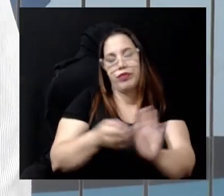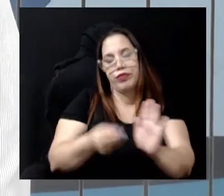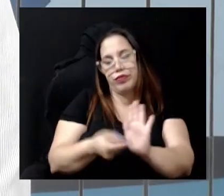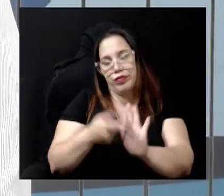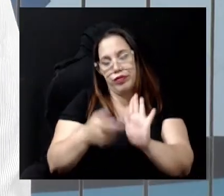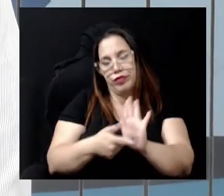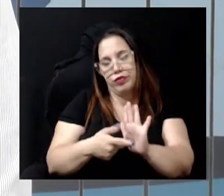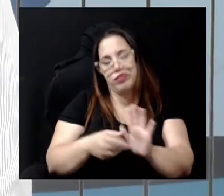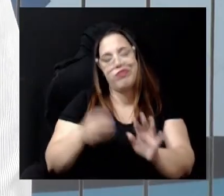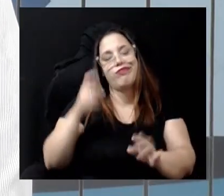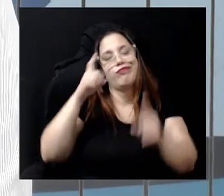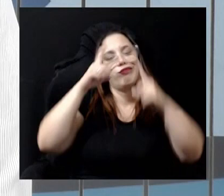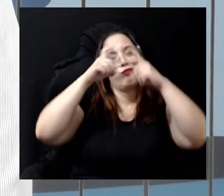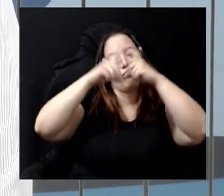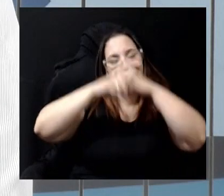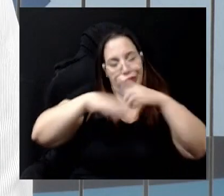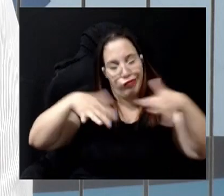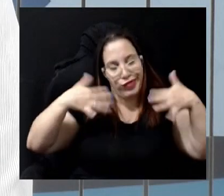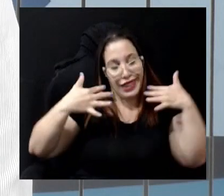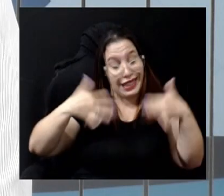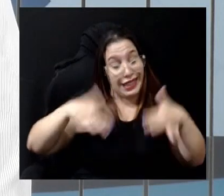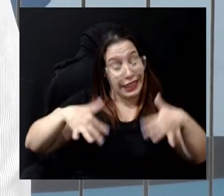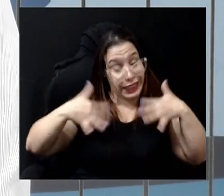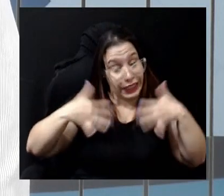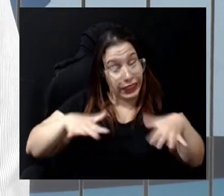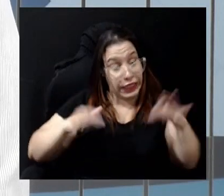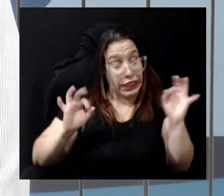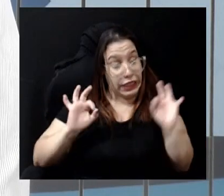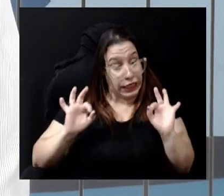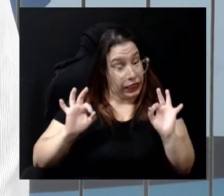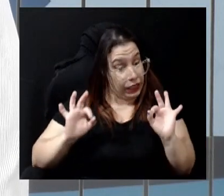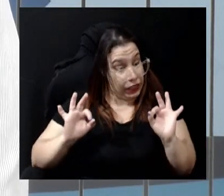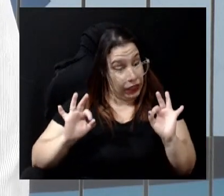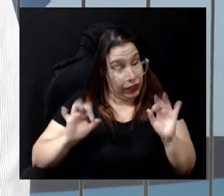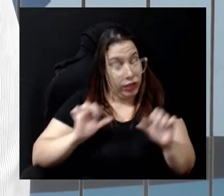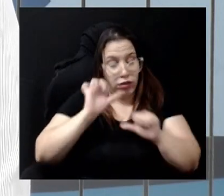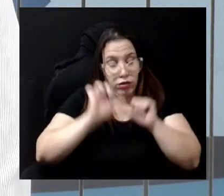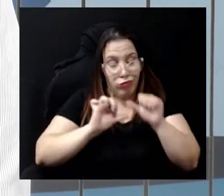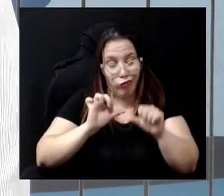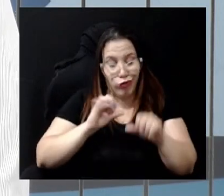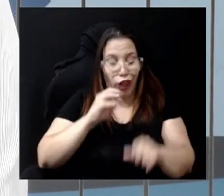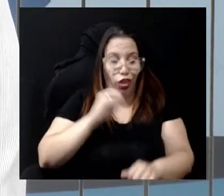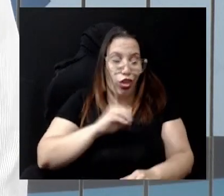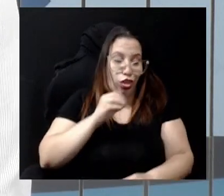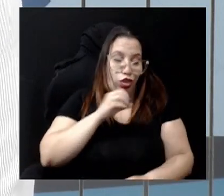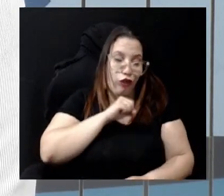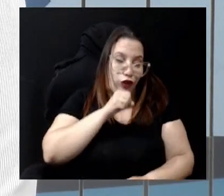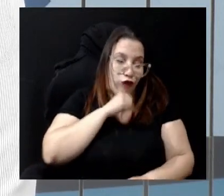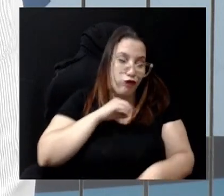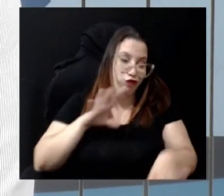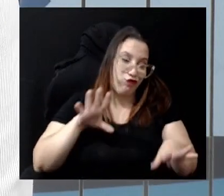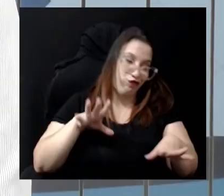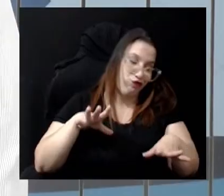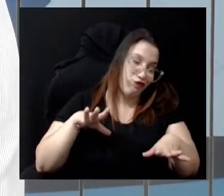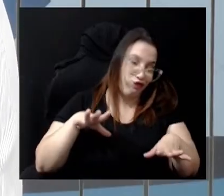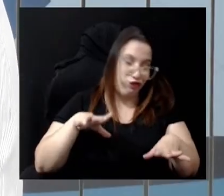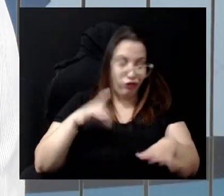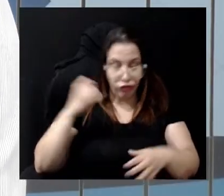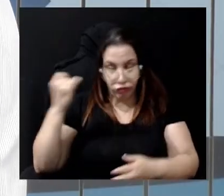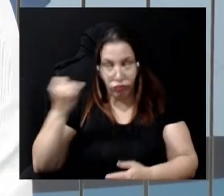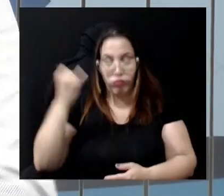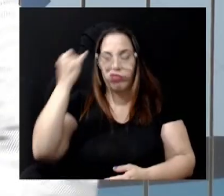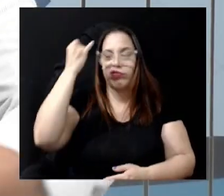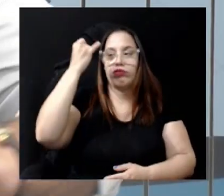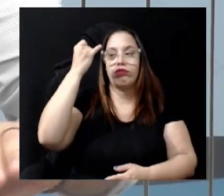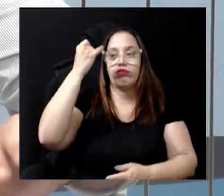desafio porque parte do pressuposto de mudar velhos hábitos, né? E talvez um dos mais importantes é tentar